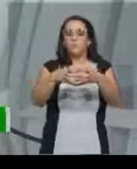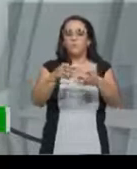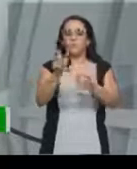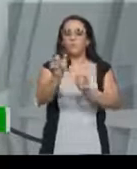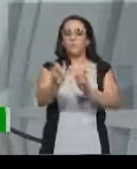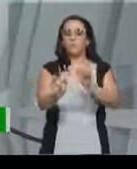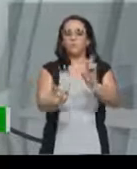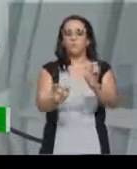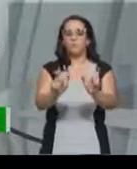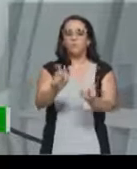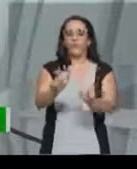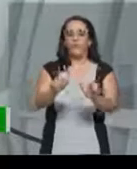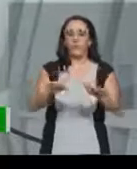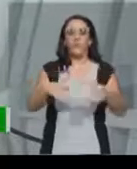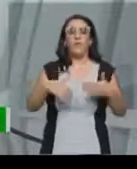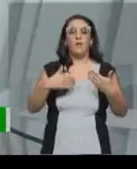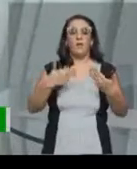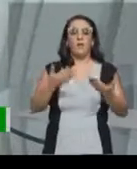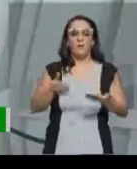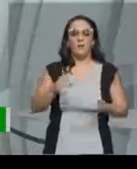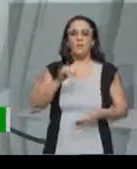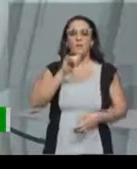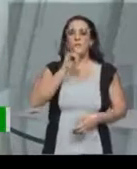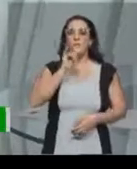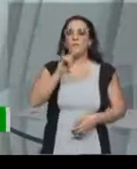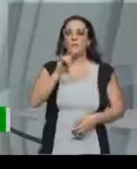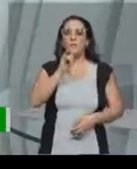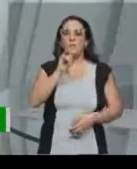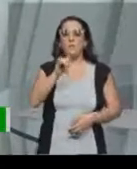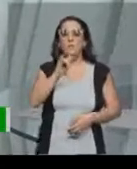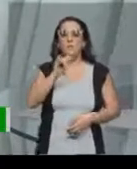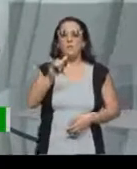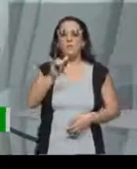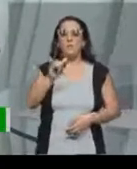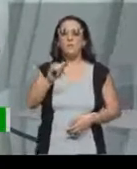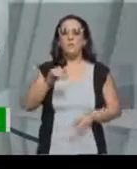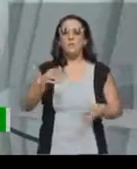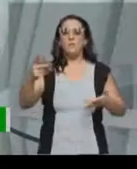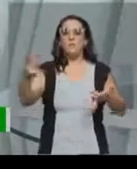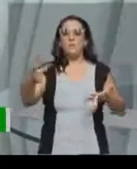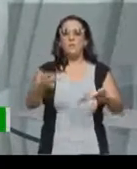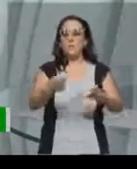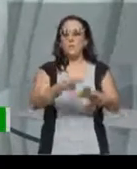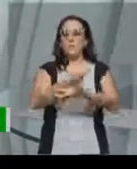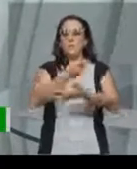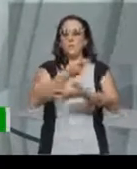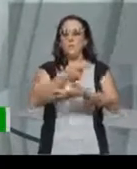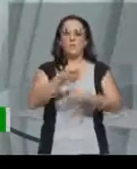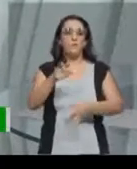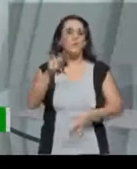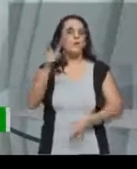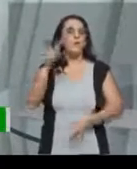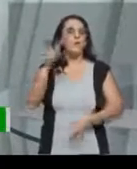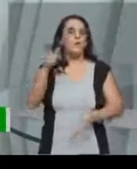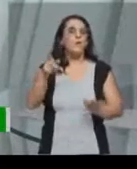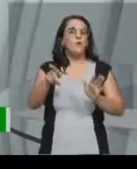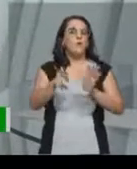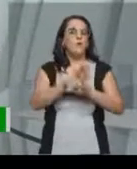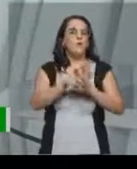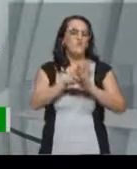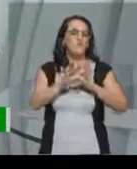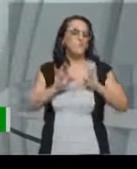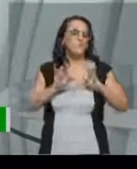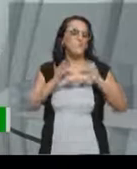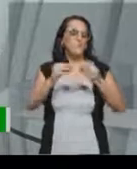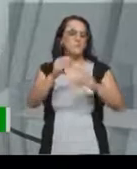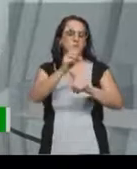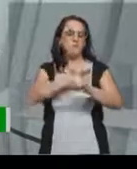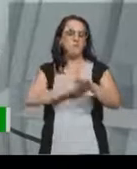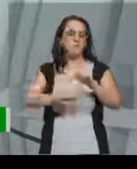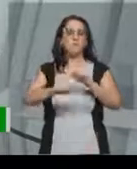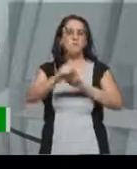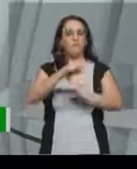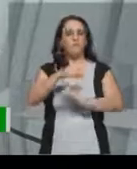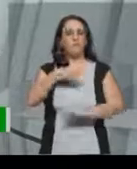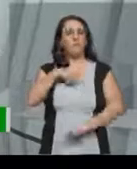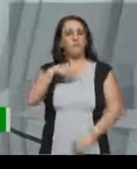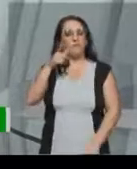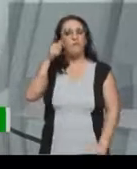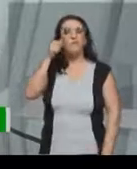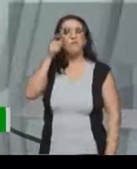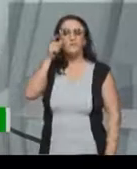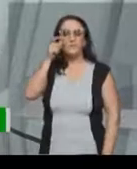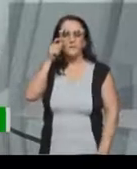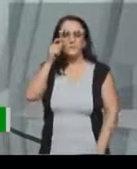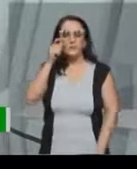ela informa sobre esses acontecimentos de interesse público, tá? Interesse